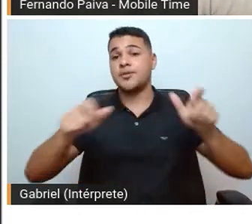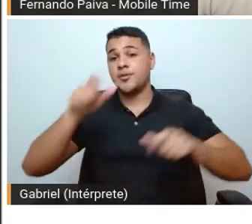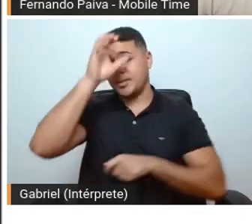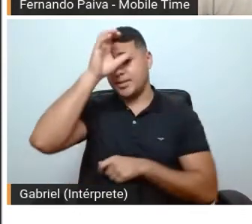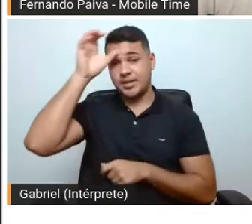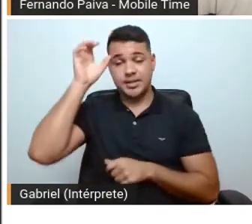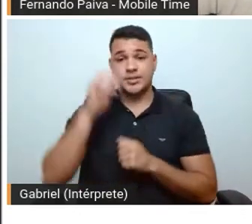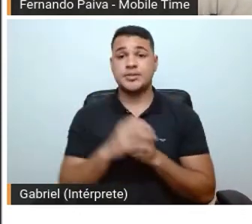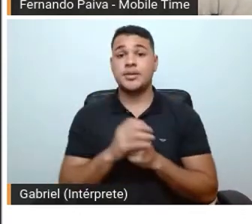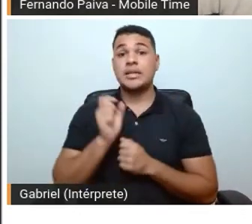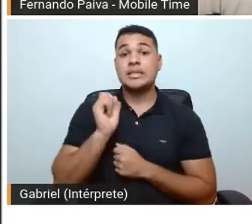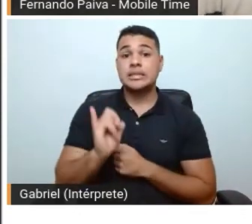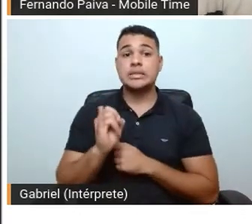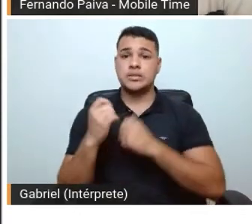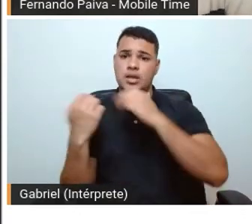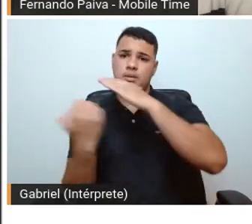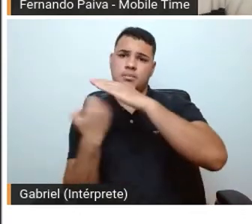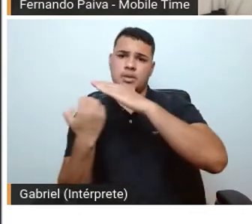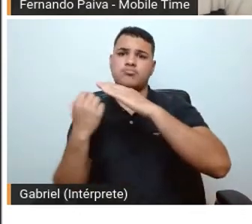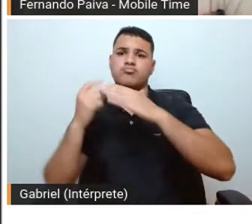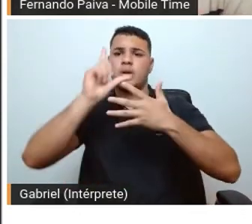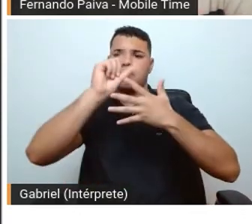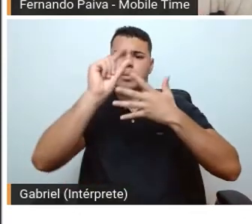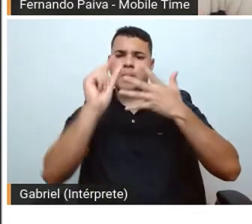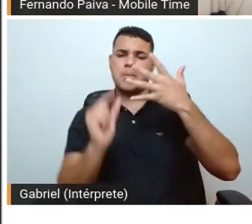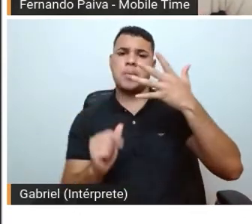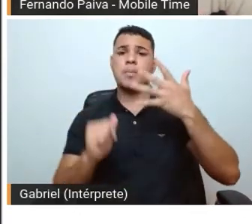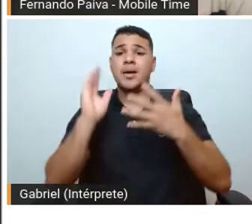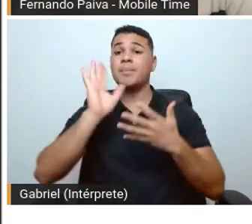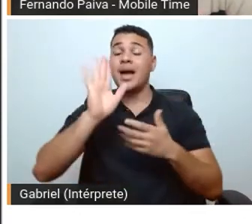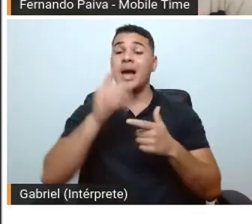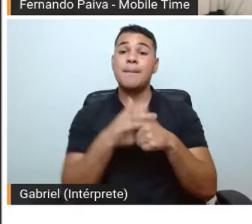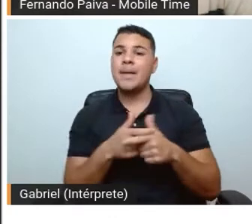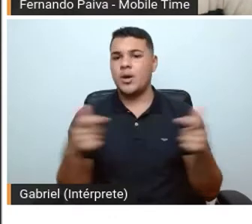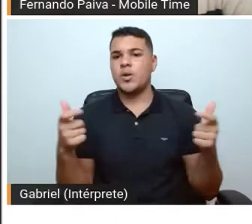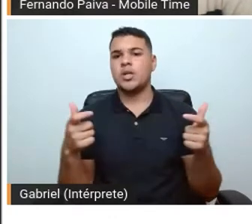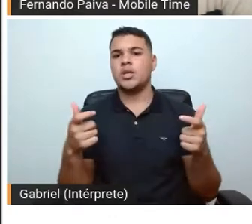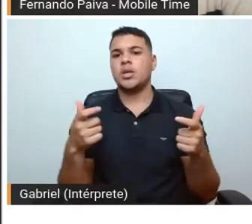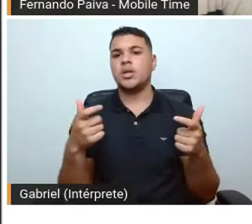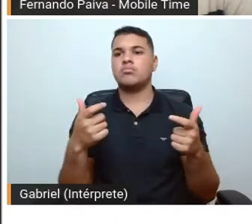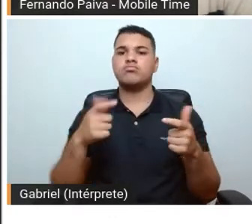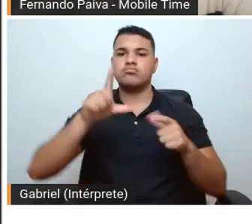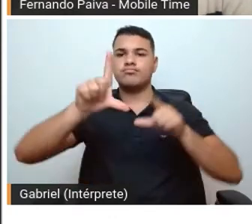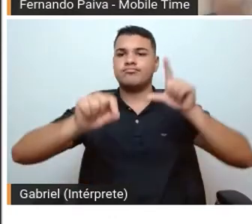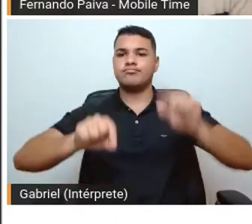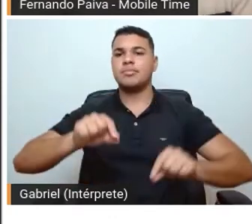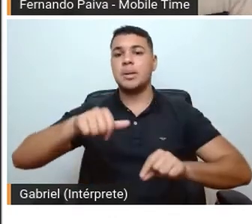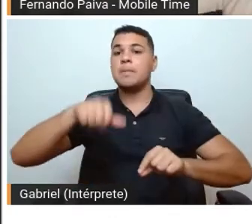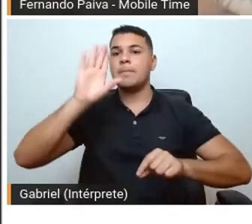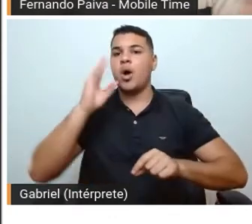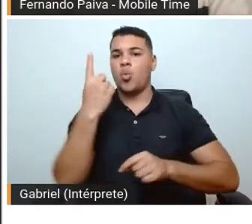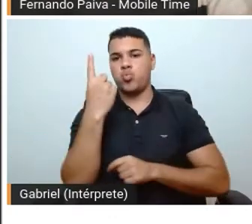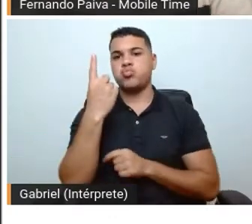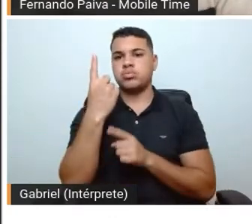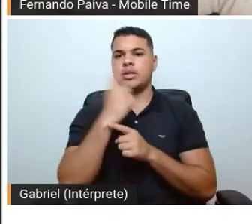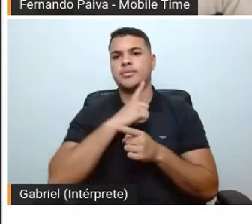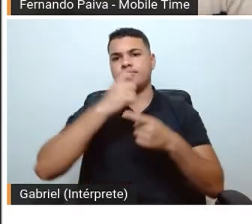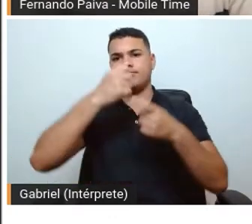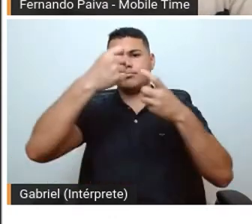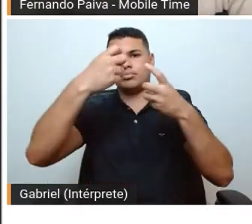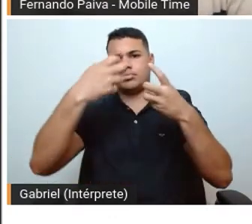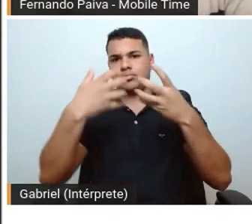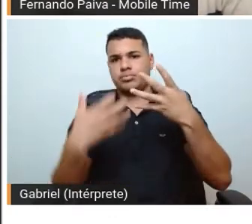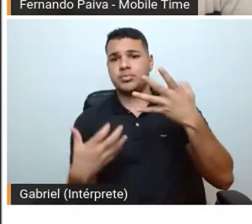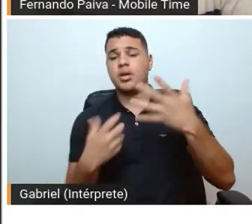empresa Desce mais uma resposta marcasse mais de um modelo e a maioria trabalha com mais de um modelo tá Então dependendo do ter muita